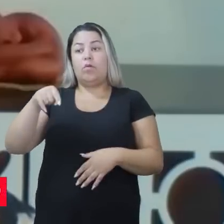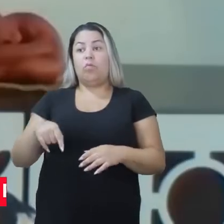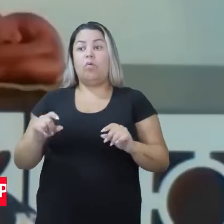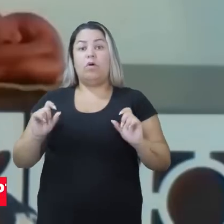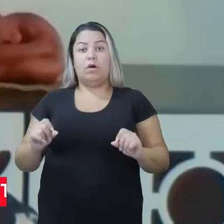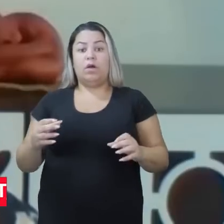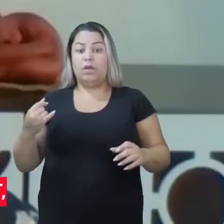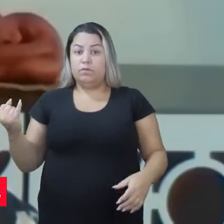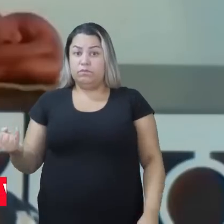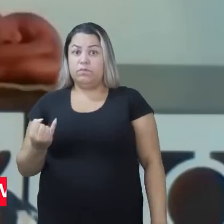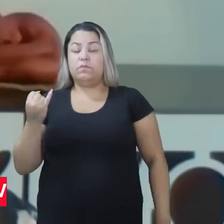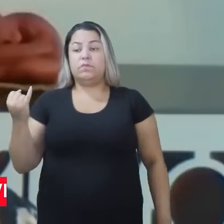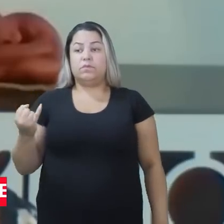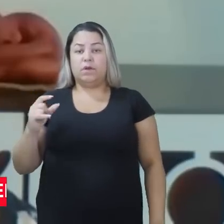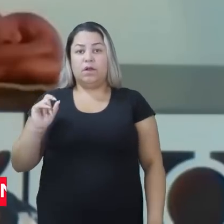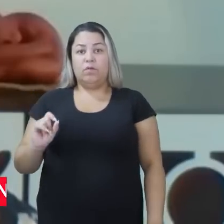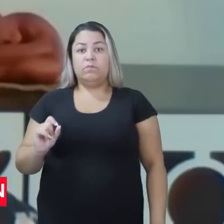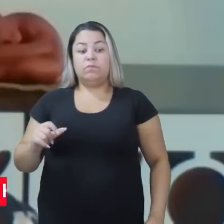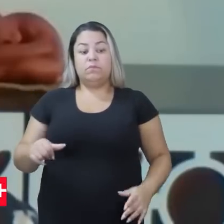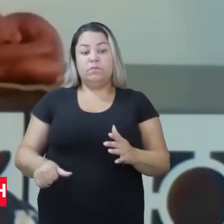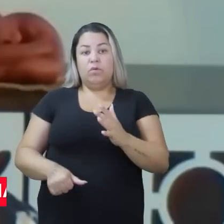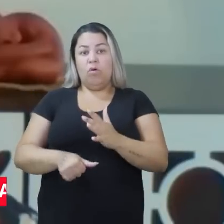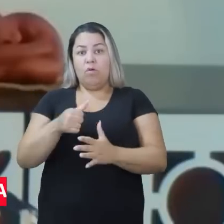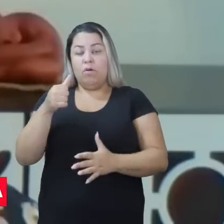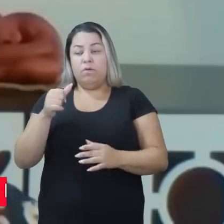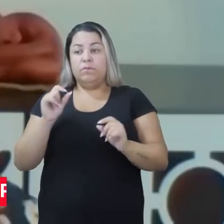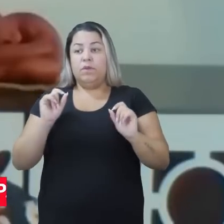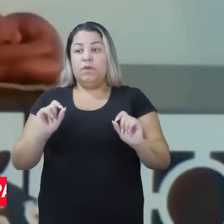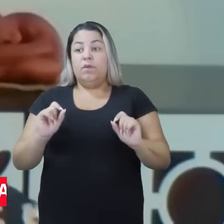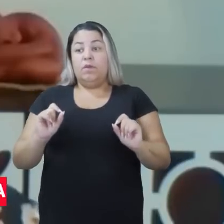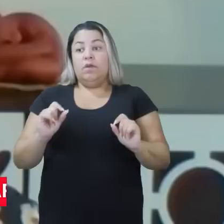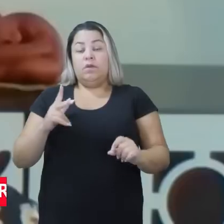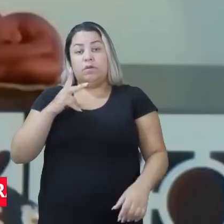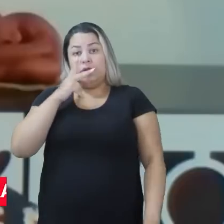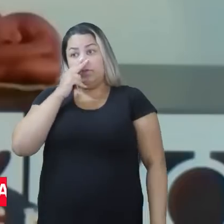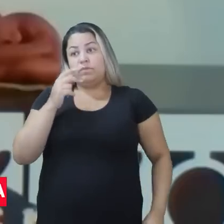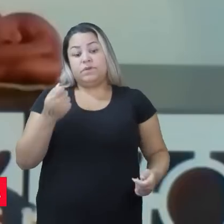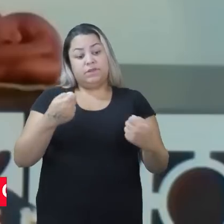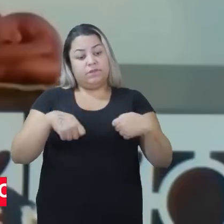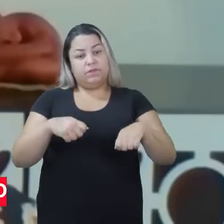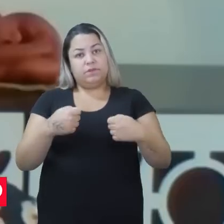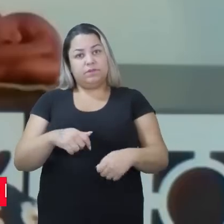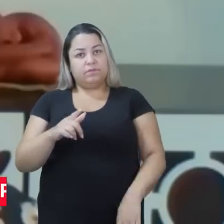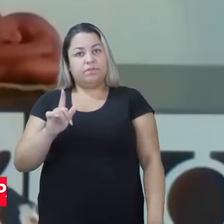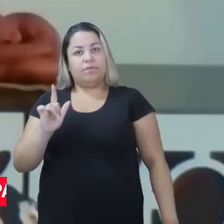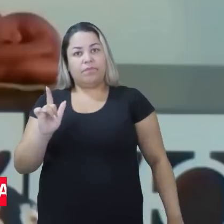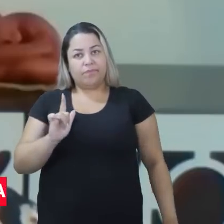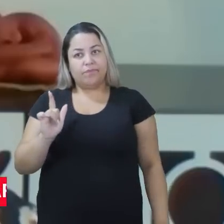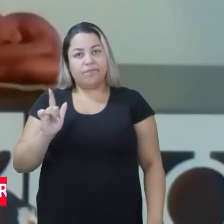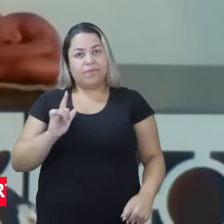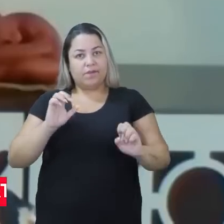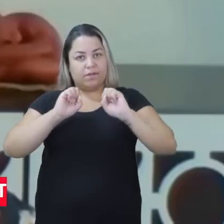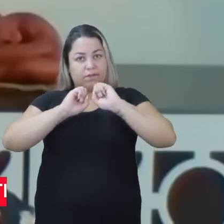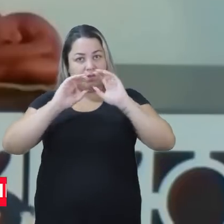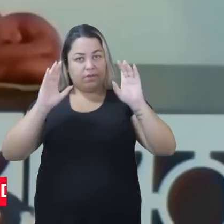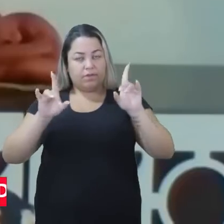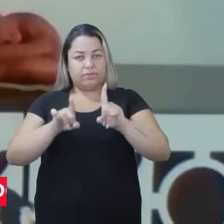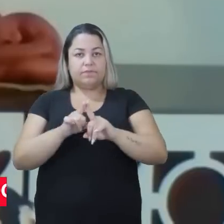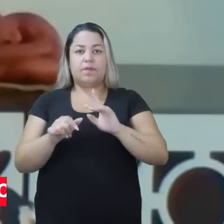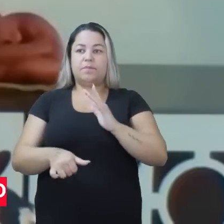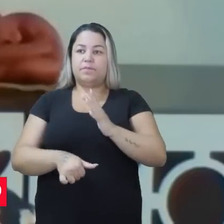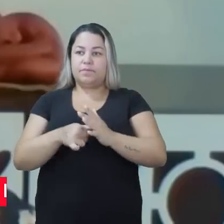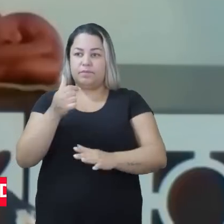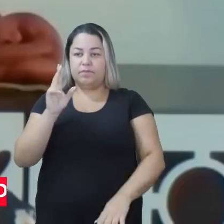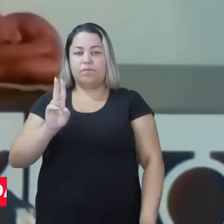muito importantes. Né? O primeiro eu acho que a gente precisa ter muito claro que é a primeira vez